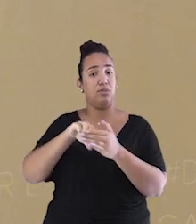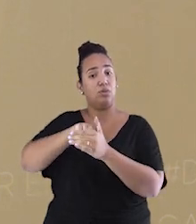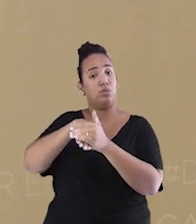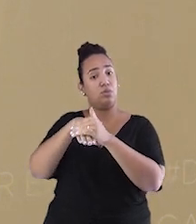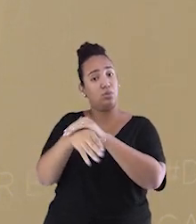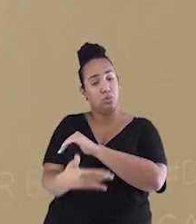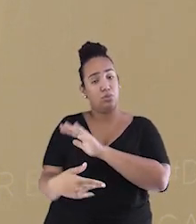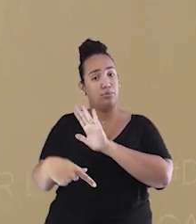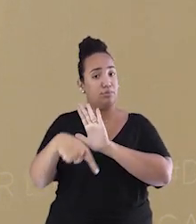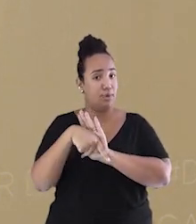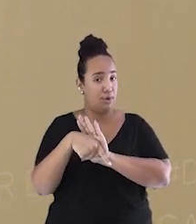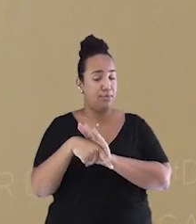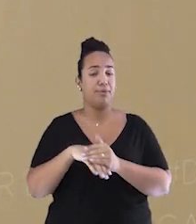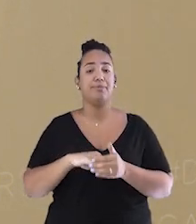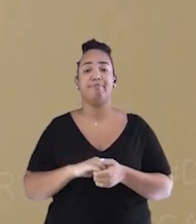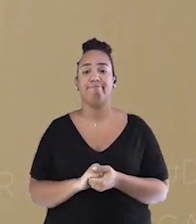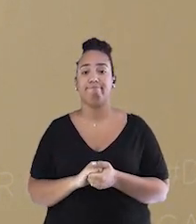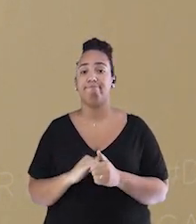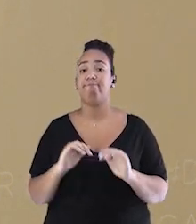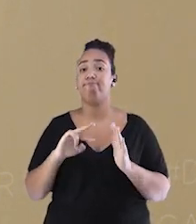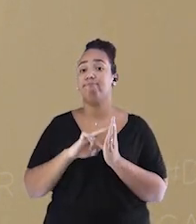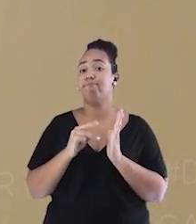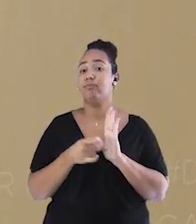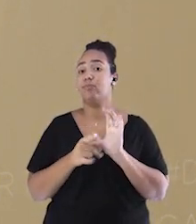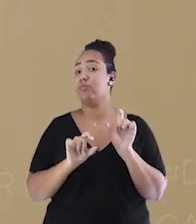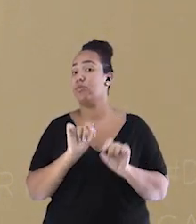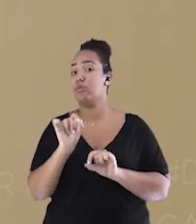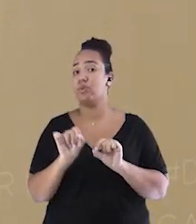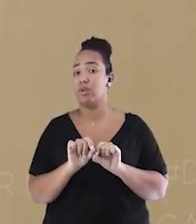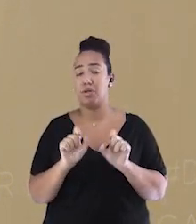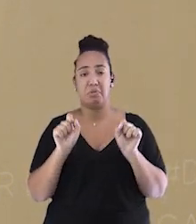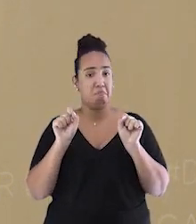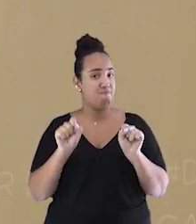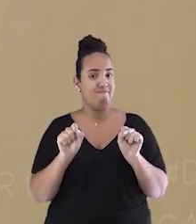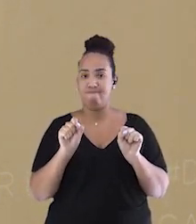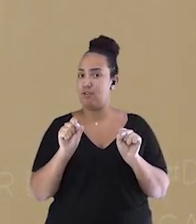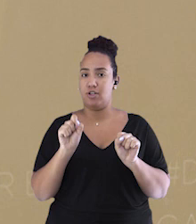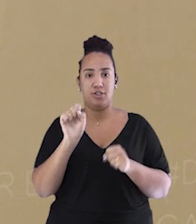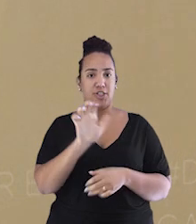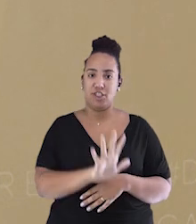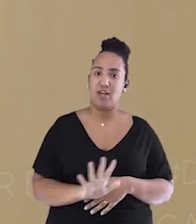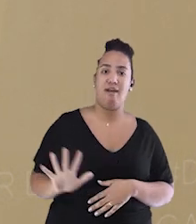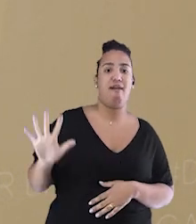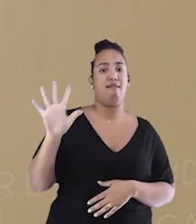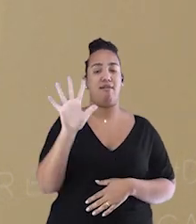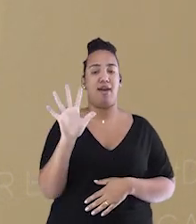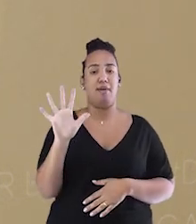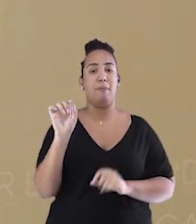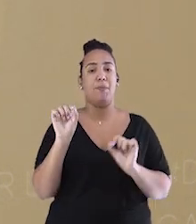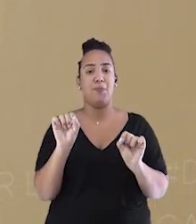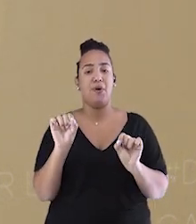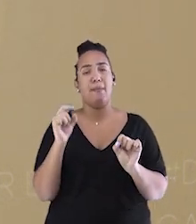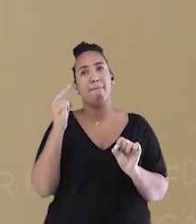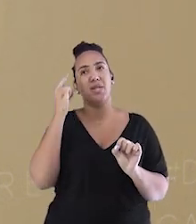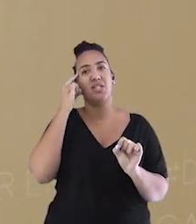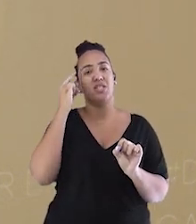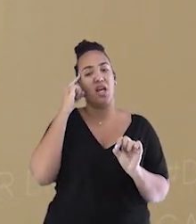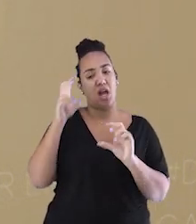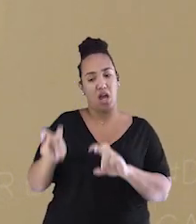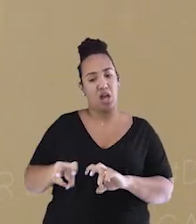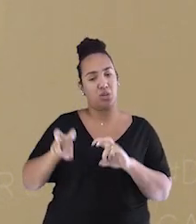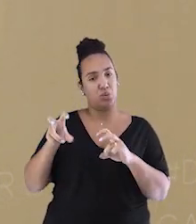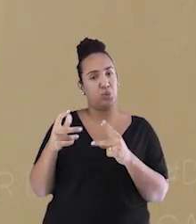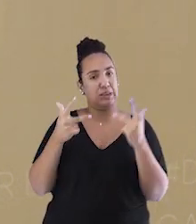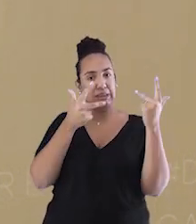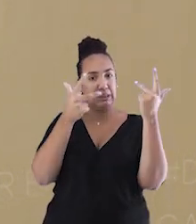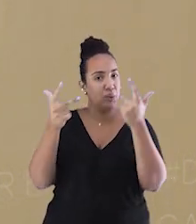costumes próprios. Ou seja, não podemos generalizar, pensando que a agricultura era